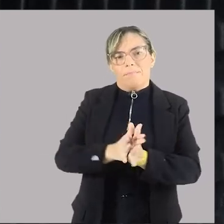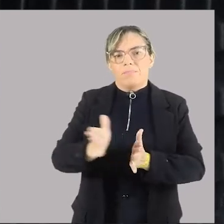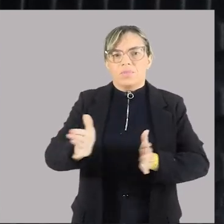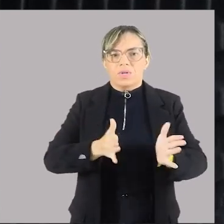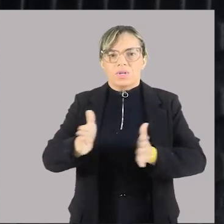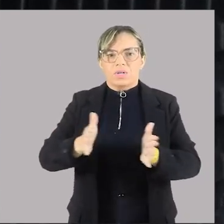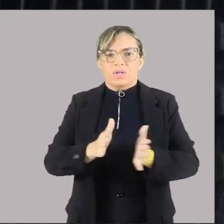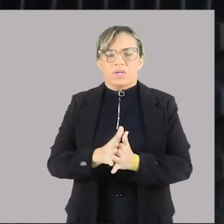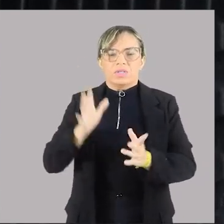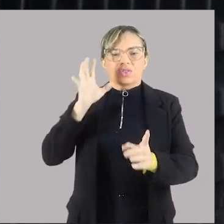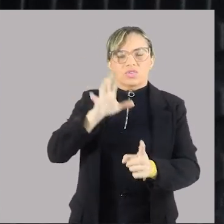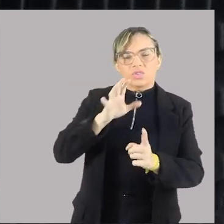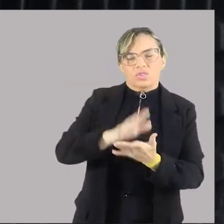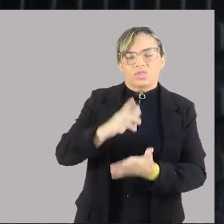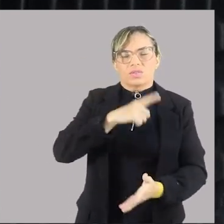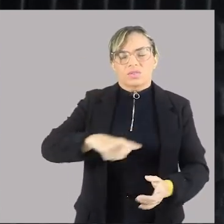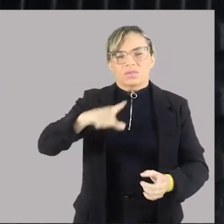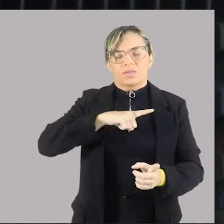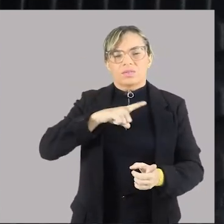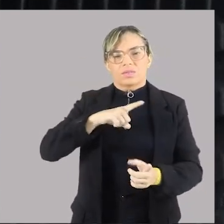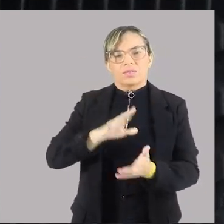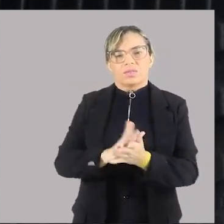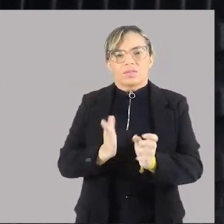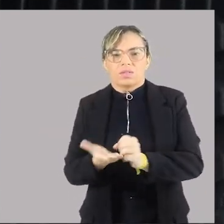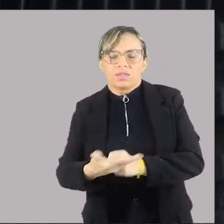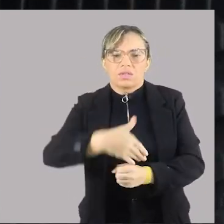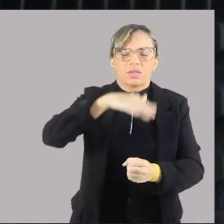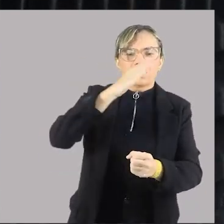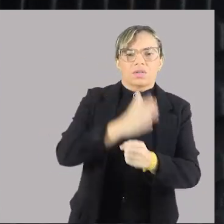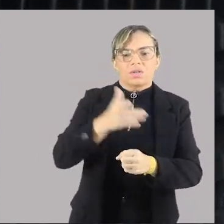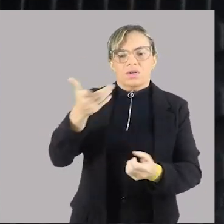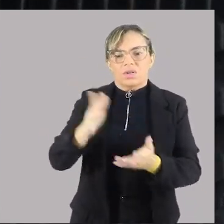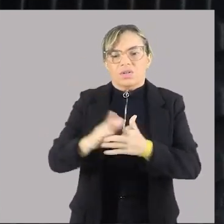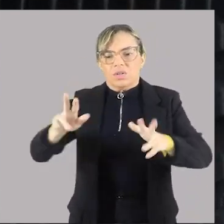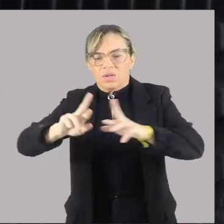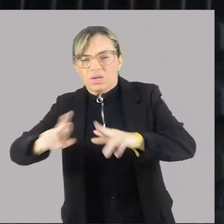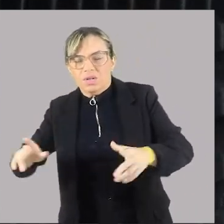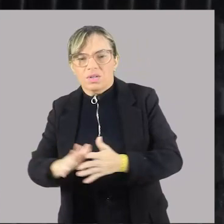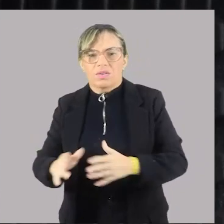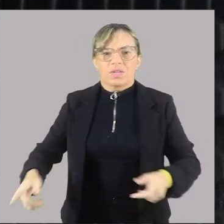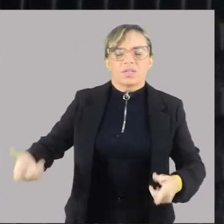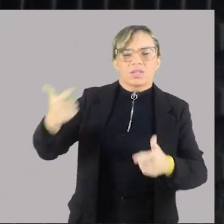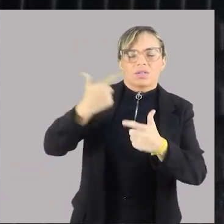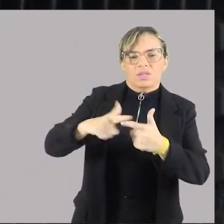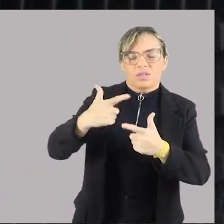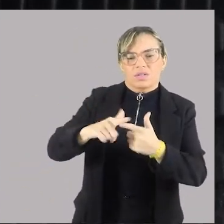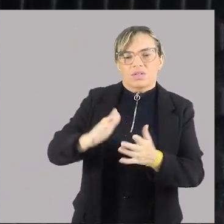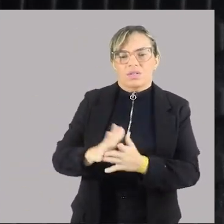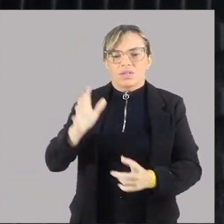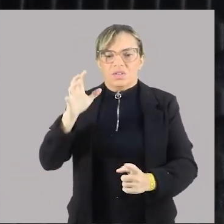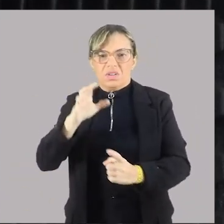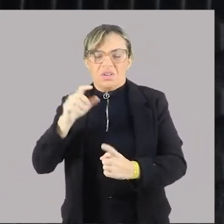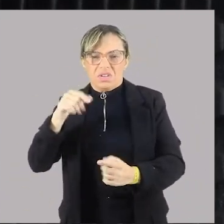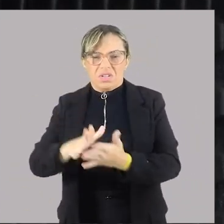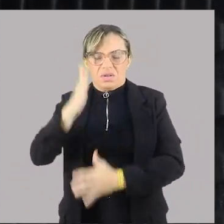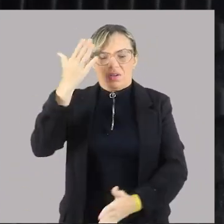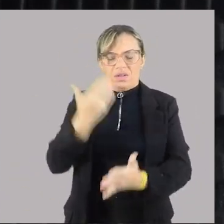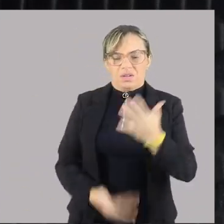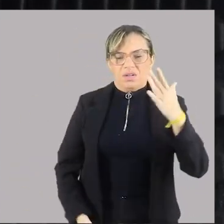inspiração fascista. Essa é considerada uma das grandes contradições que vai contribuir para a queda do Estado